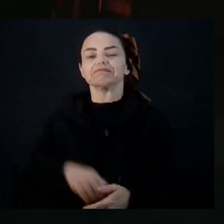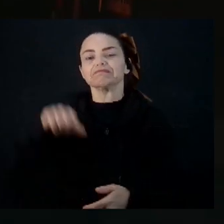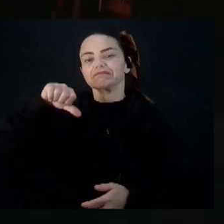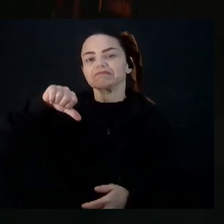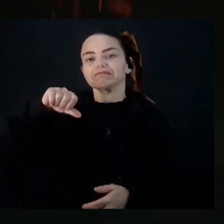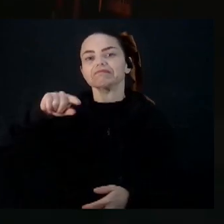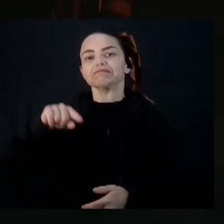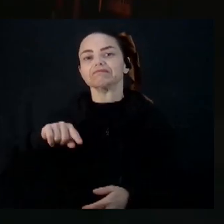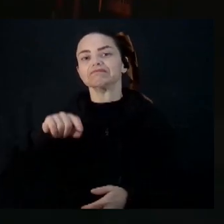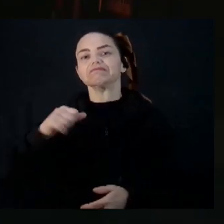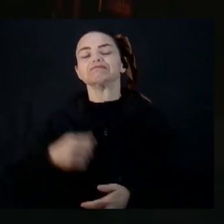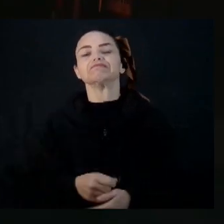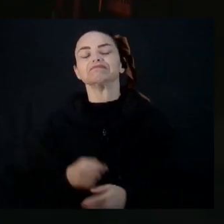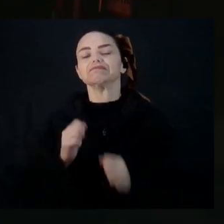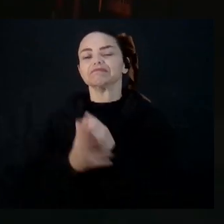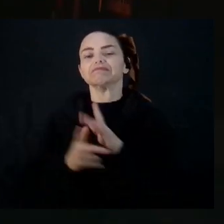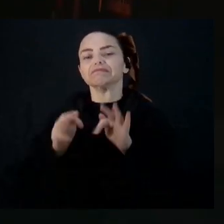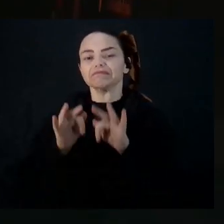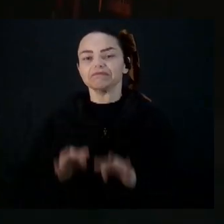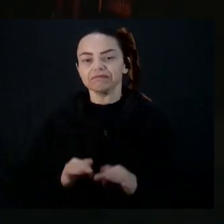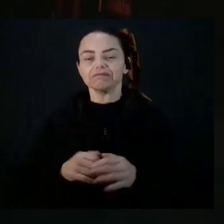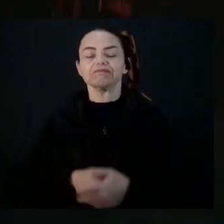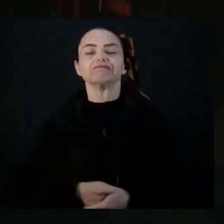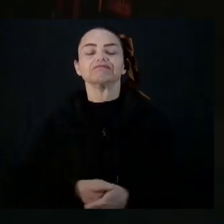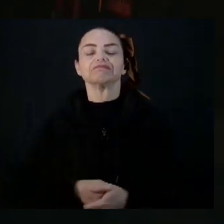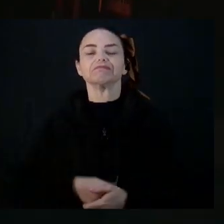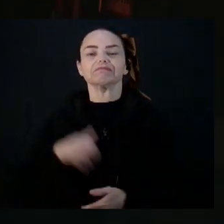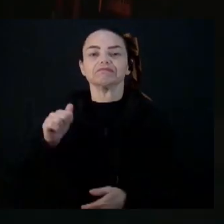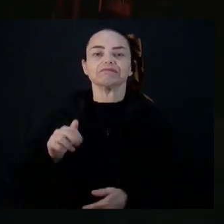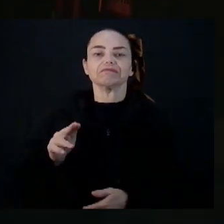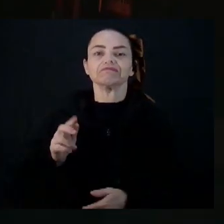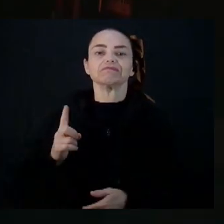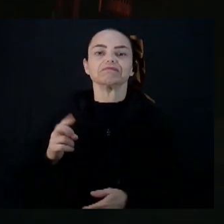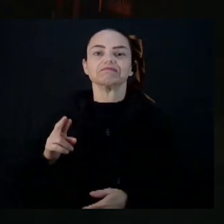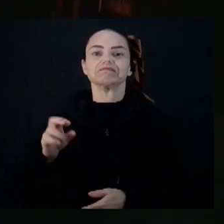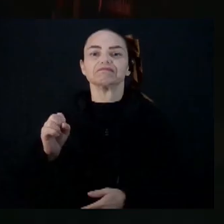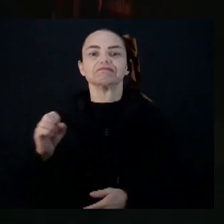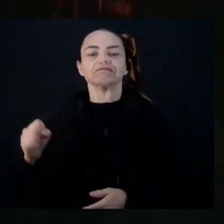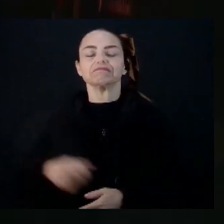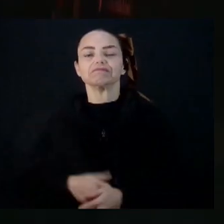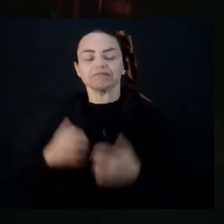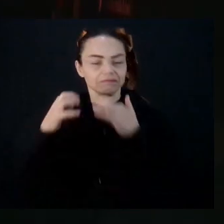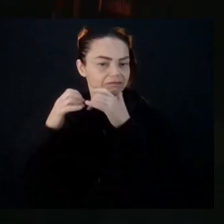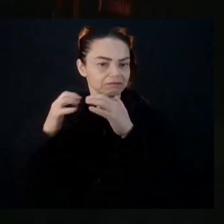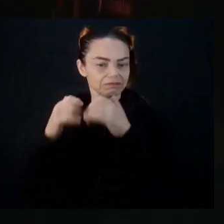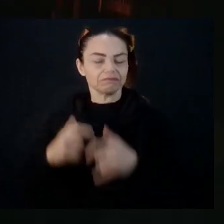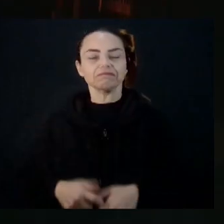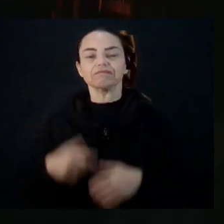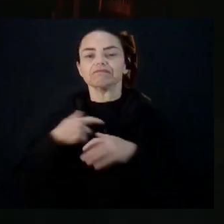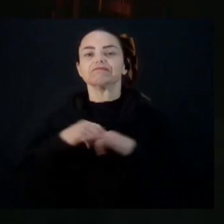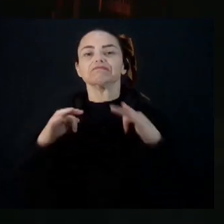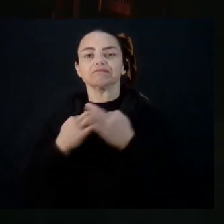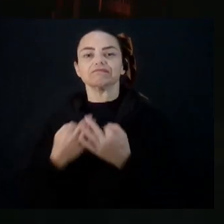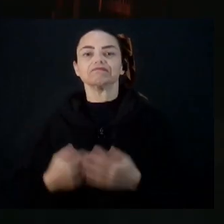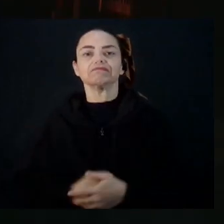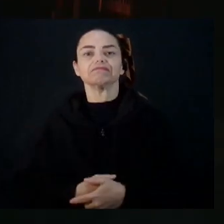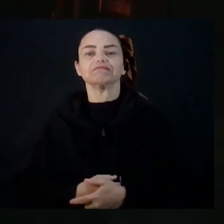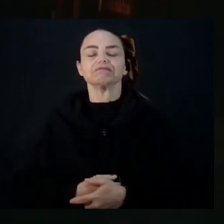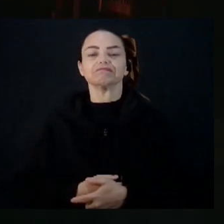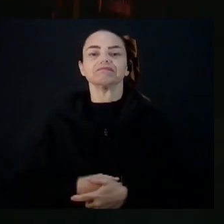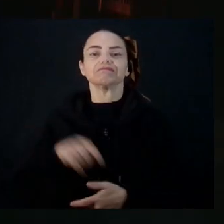as considerações finais. Andressa, deixa uma reflexão, então, para as famílias que estão escolhendo